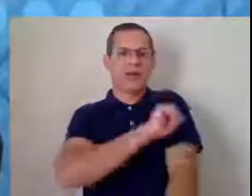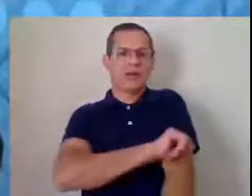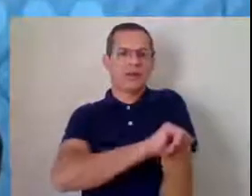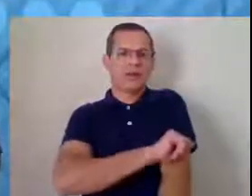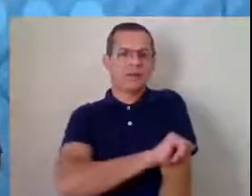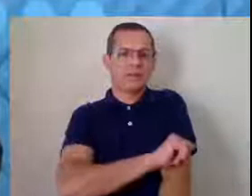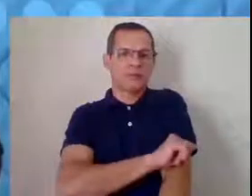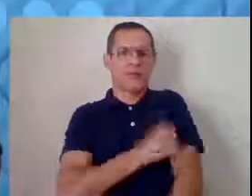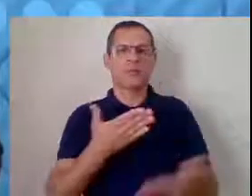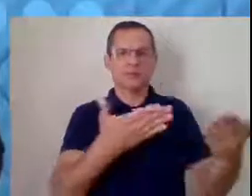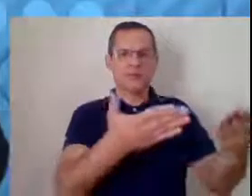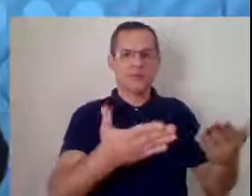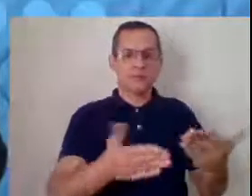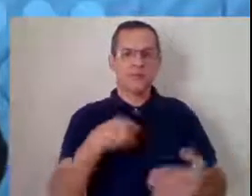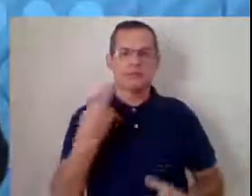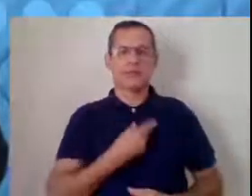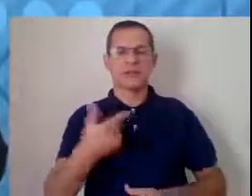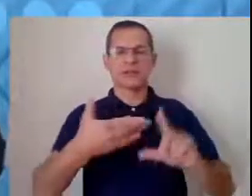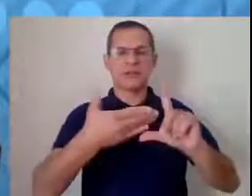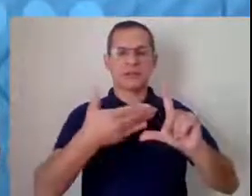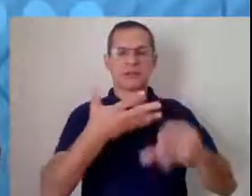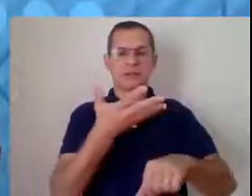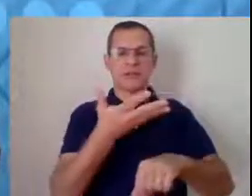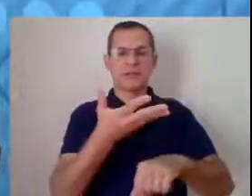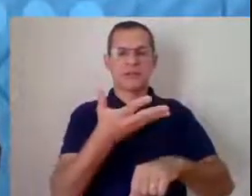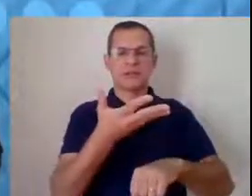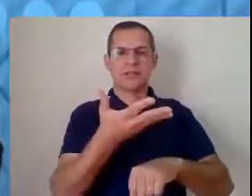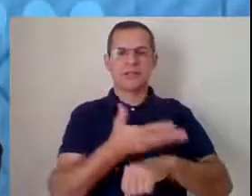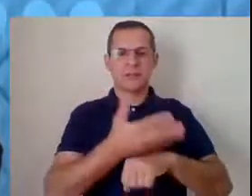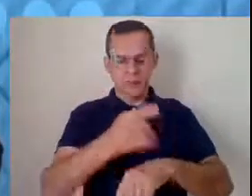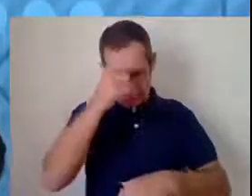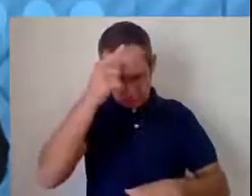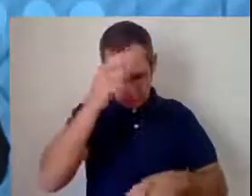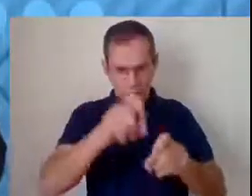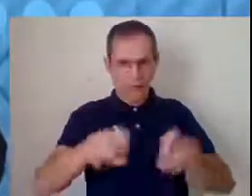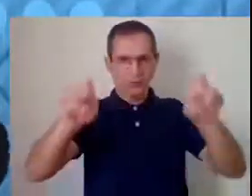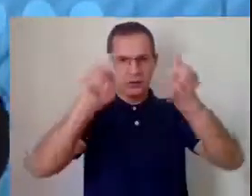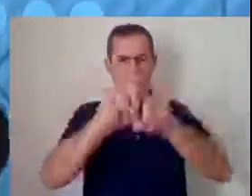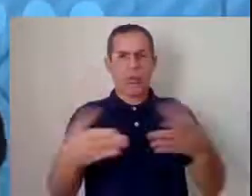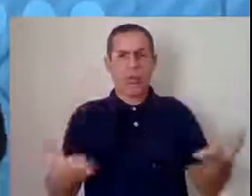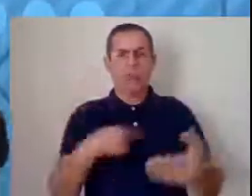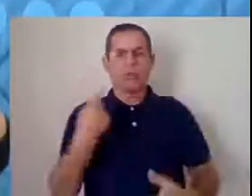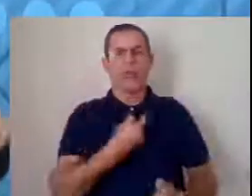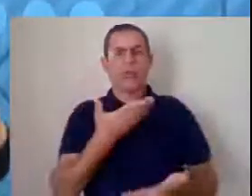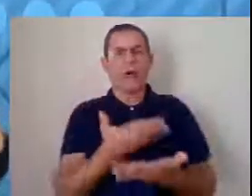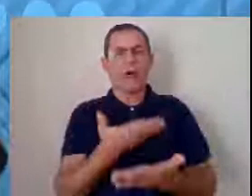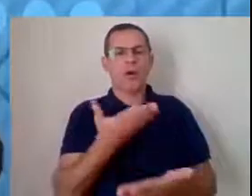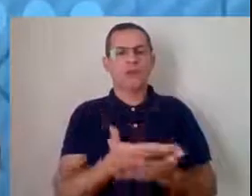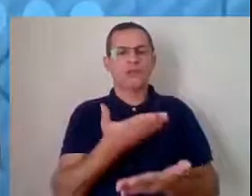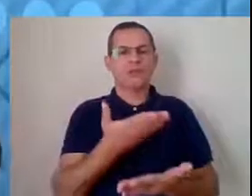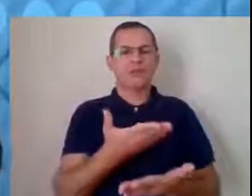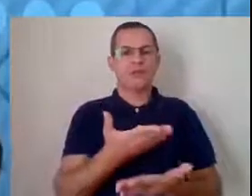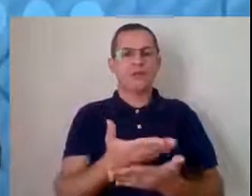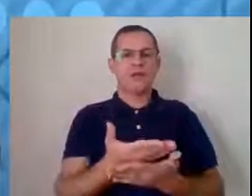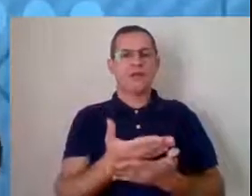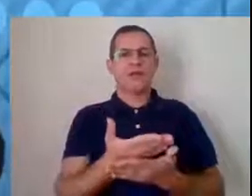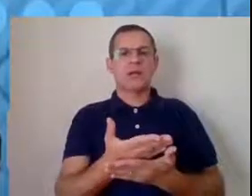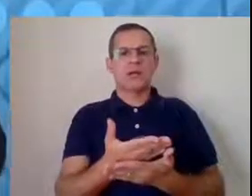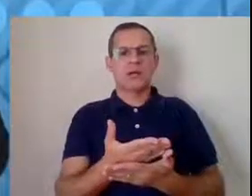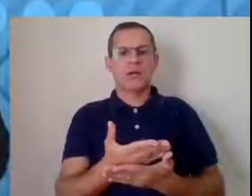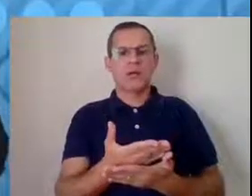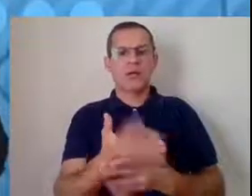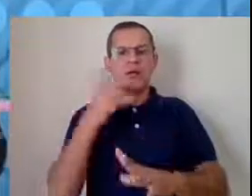aluno, muito bem-vindo à nossa segunda aula de lógica computacional. Hoje nós vamos trabalhar com álgebra